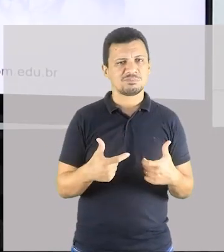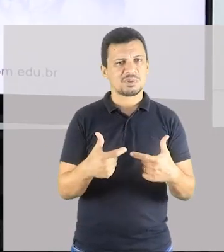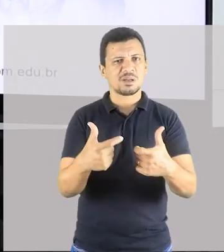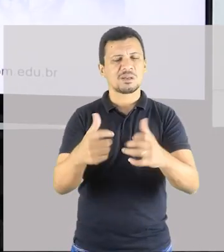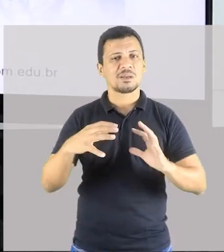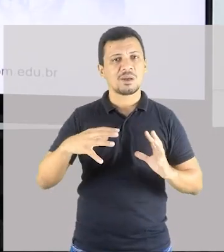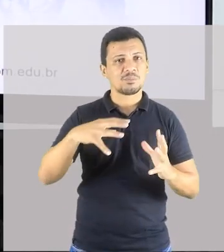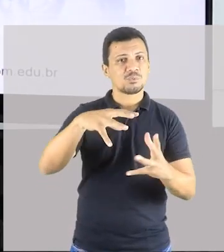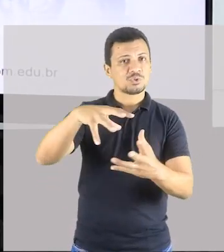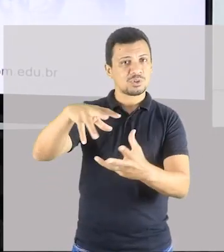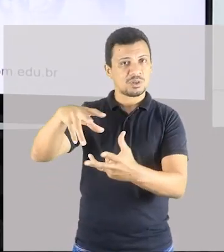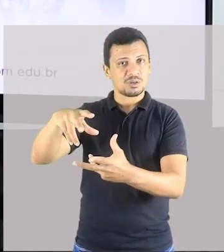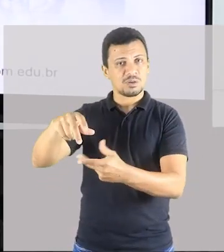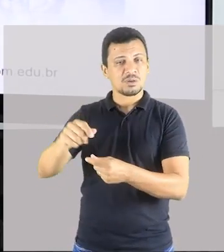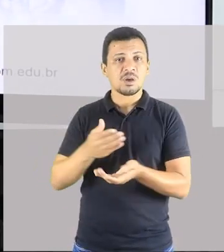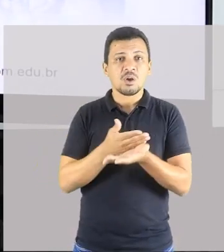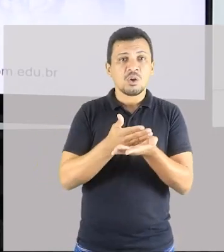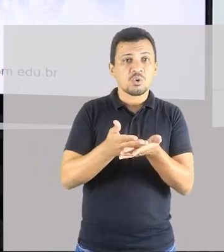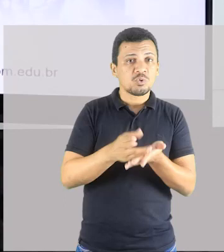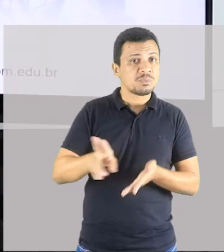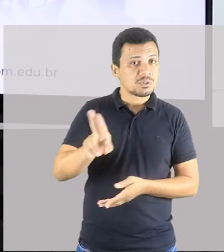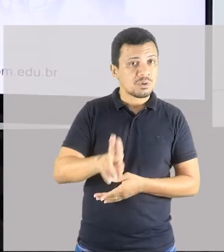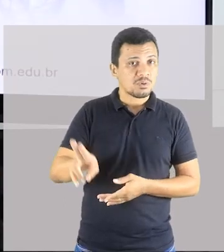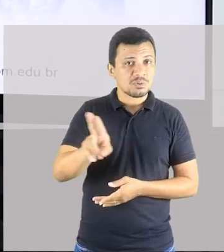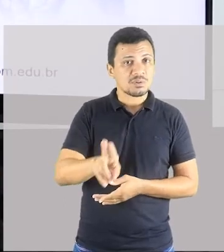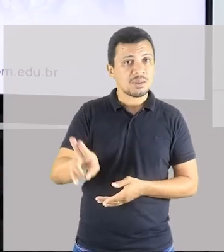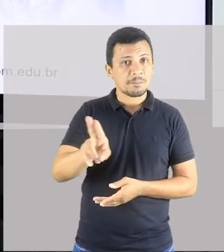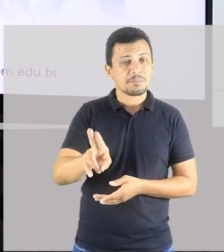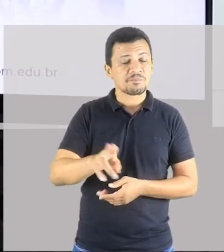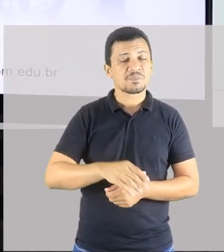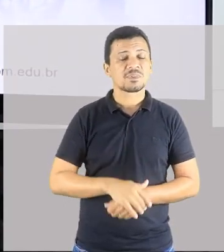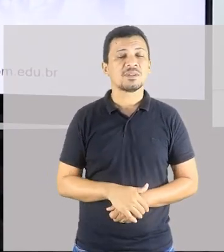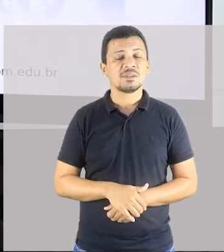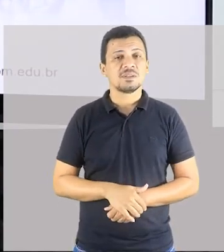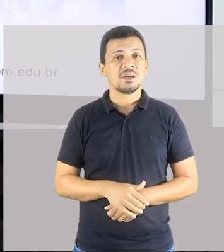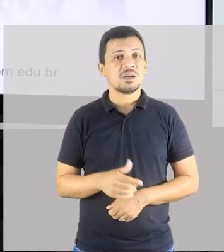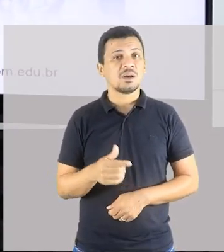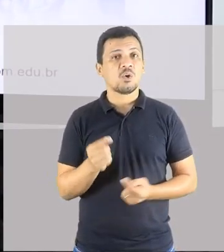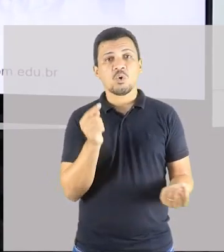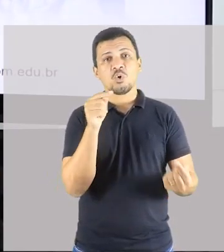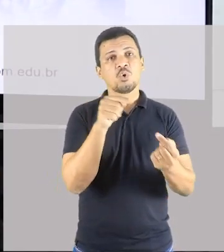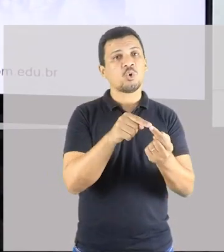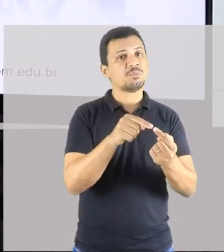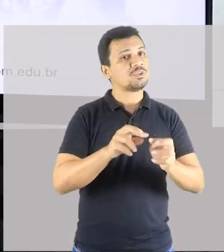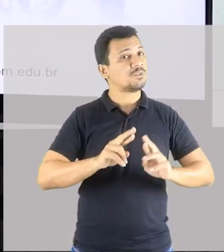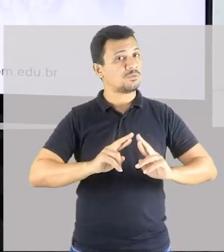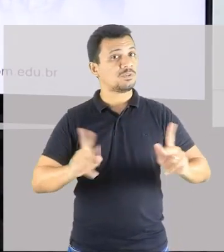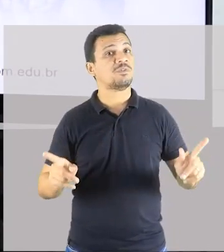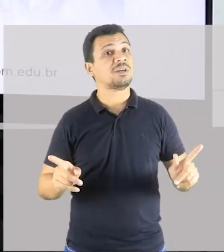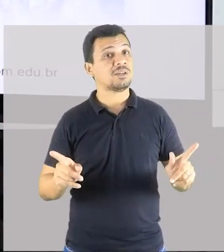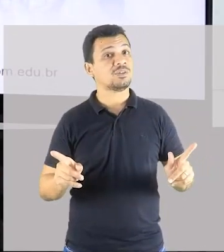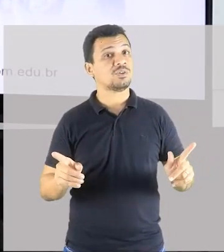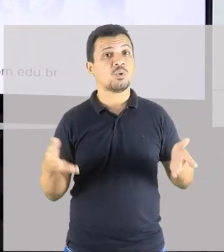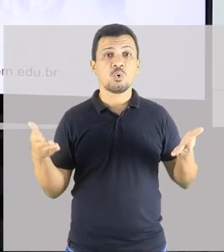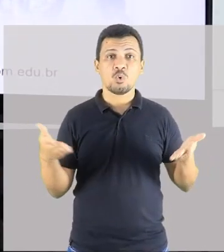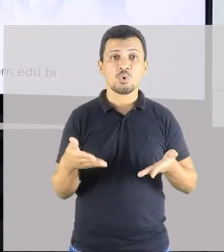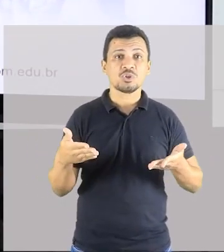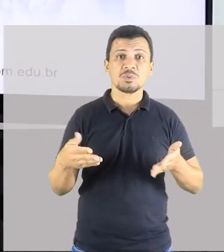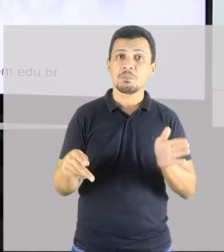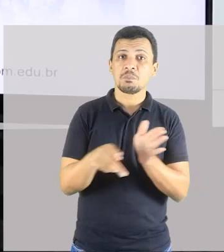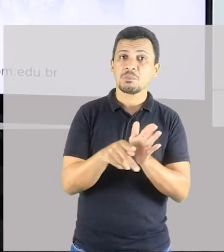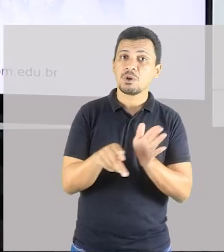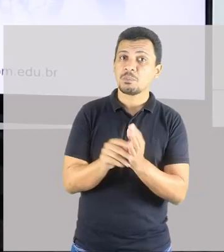quando ela começou a ser utilizada, ela não tinha o objetivo que se tem hoje, que é o objetivo estético